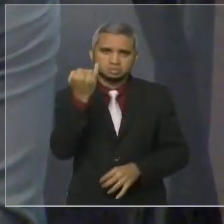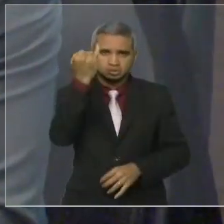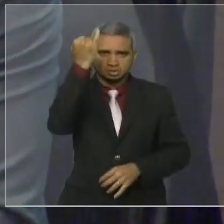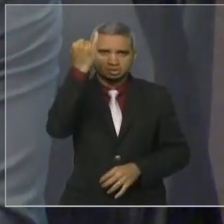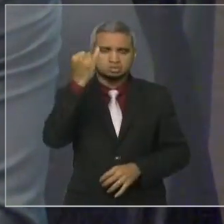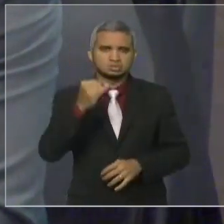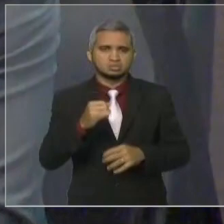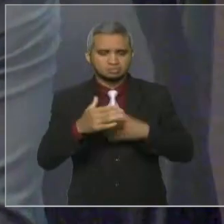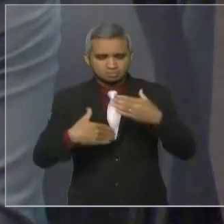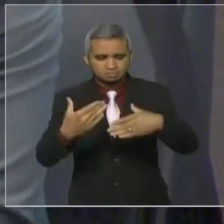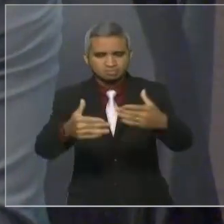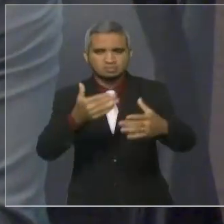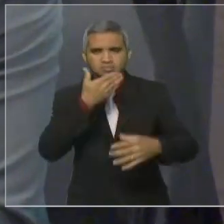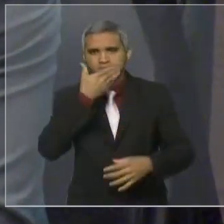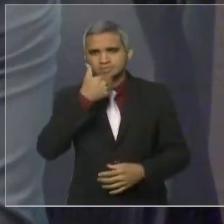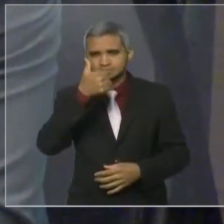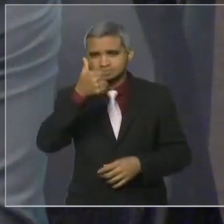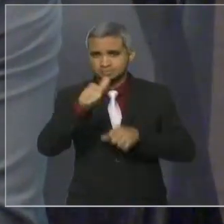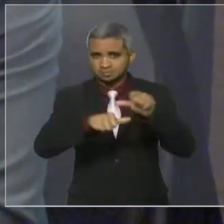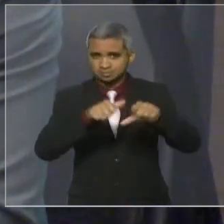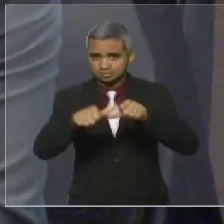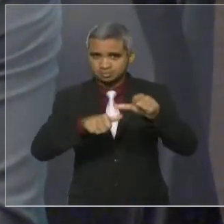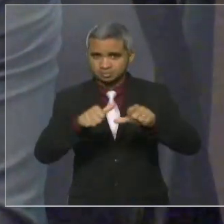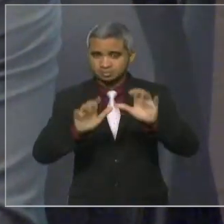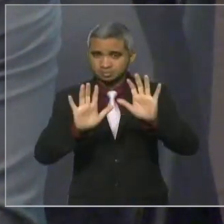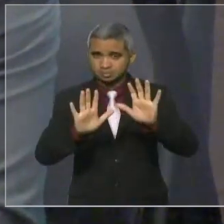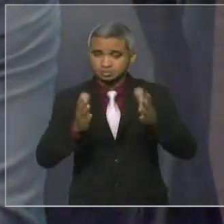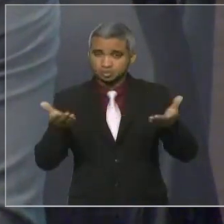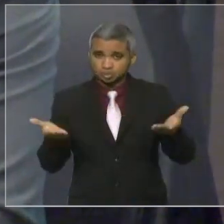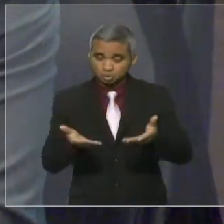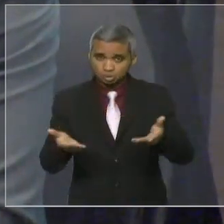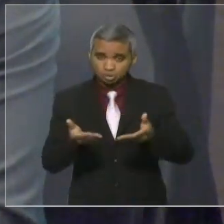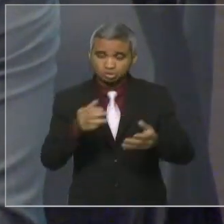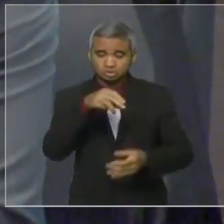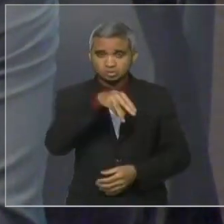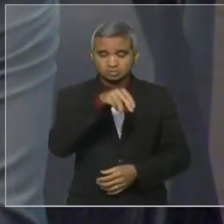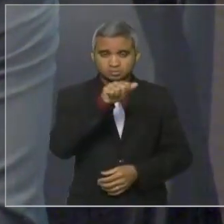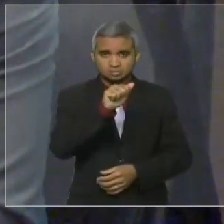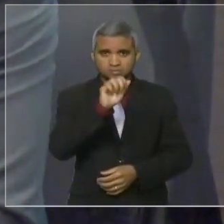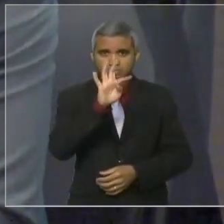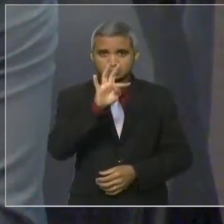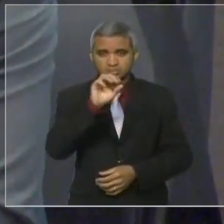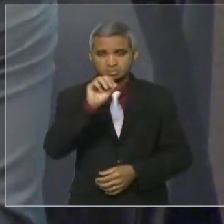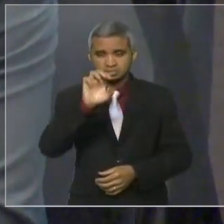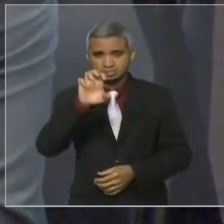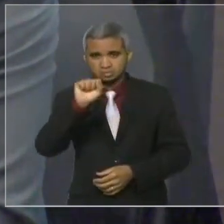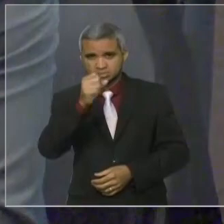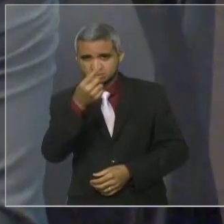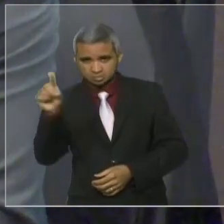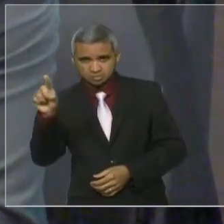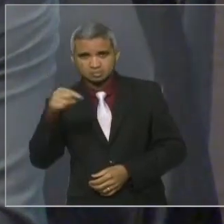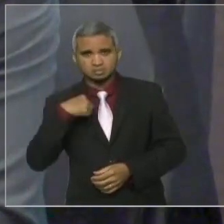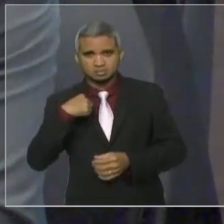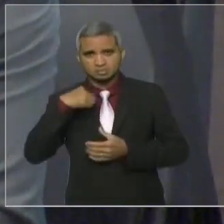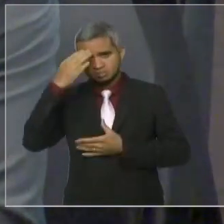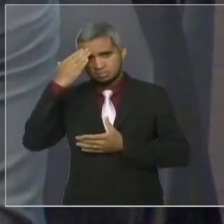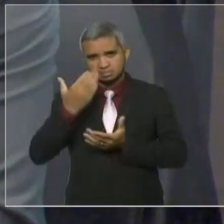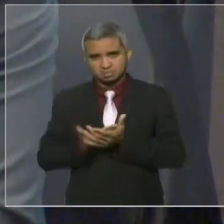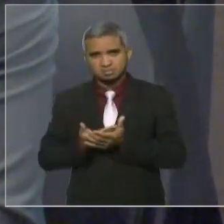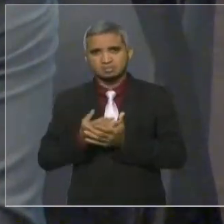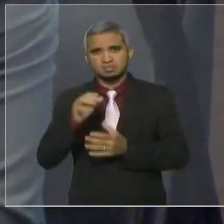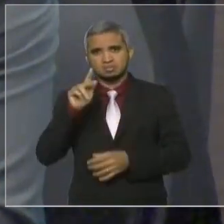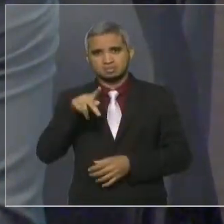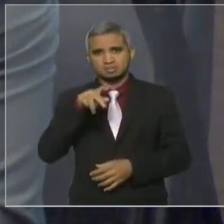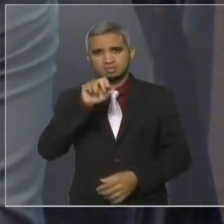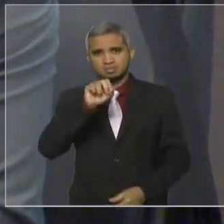Mas o redesenho, hoje, para Matões, realmente, a policlínica, acredito que seja uma boa solução. O